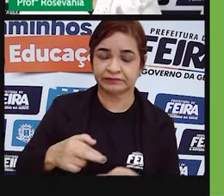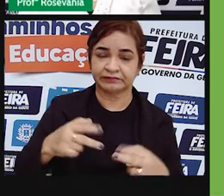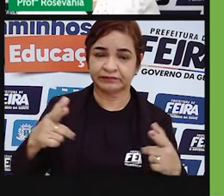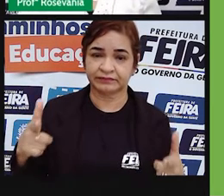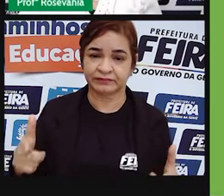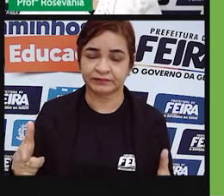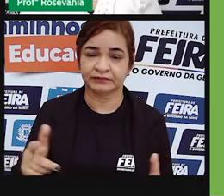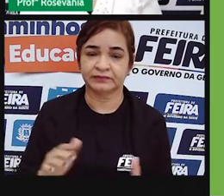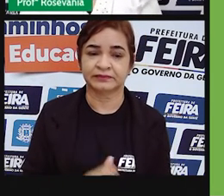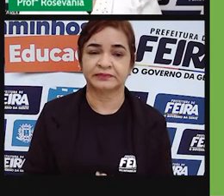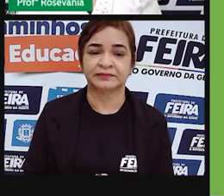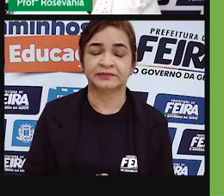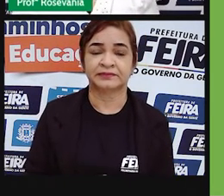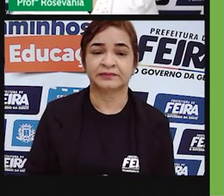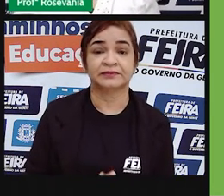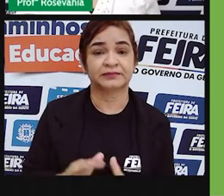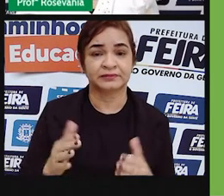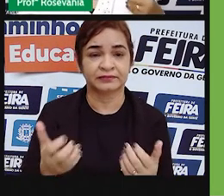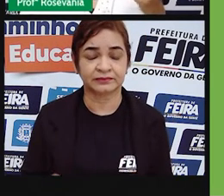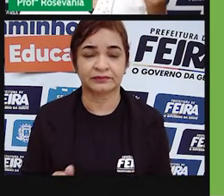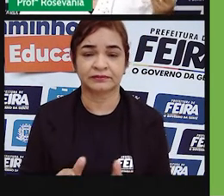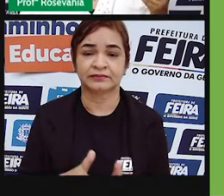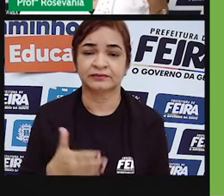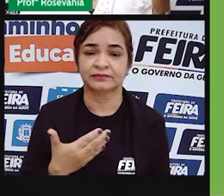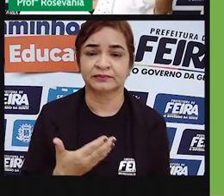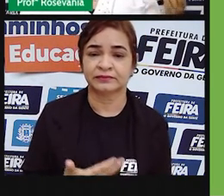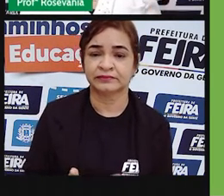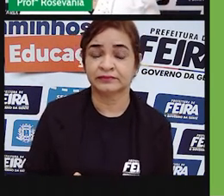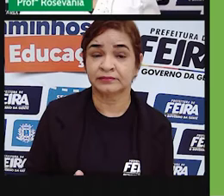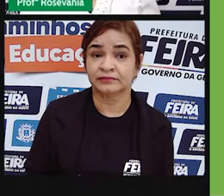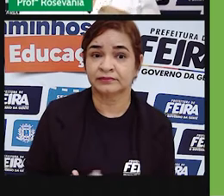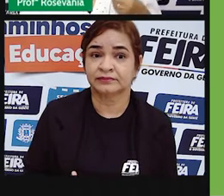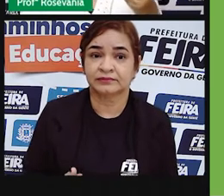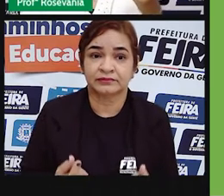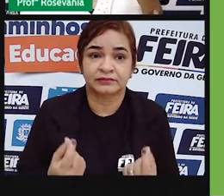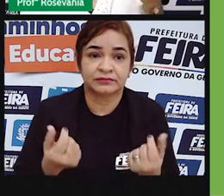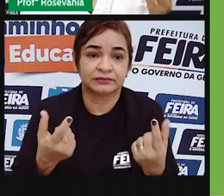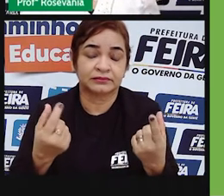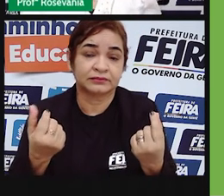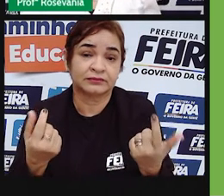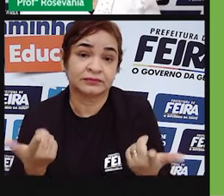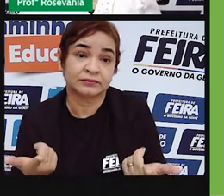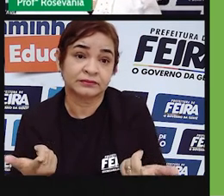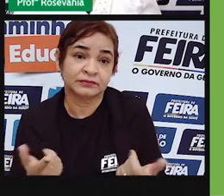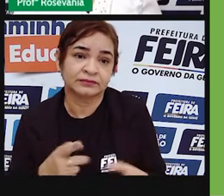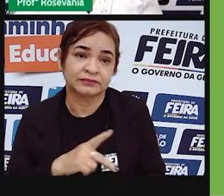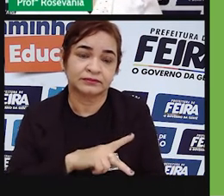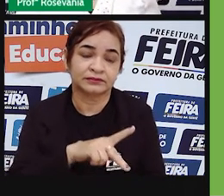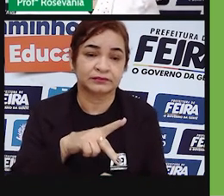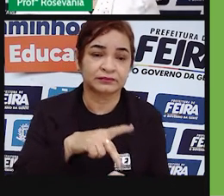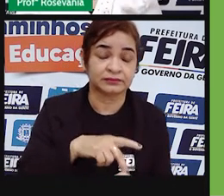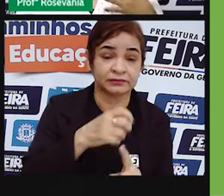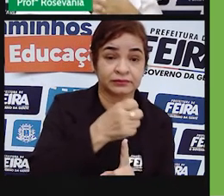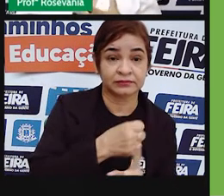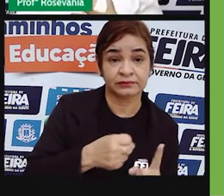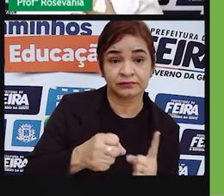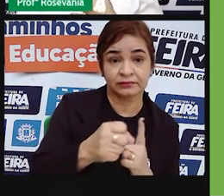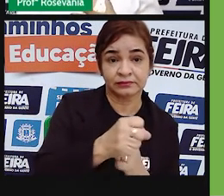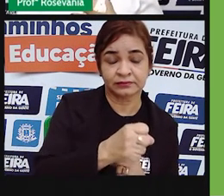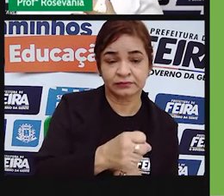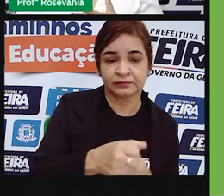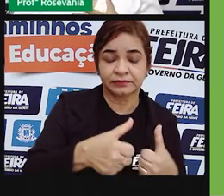nas próximas que a gente vai estudar agora elas falam de condições econômicas na e condições sociais por exemplo